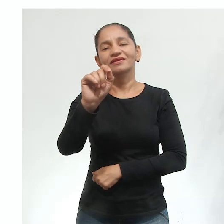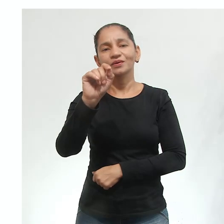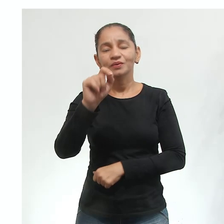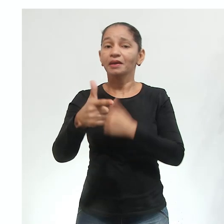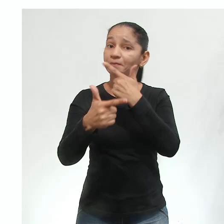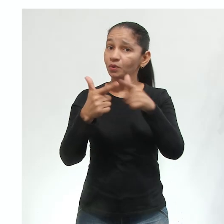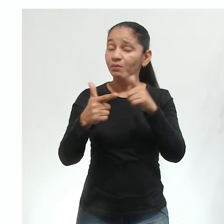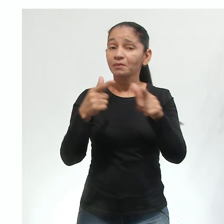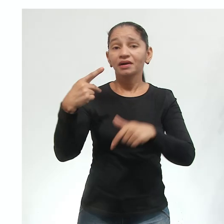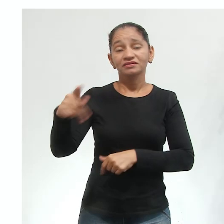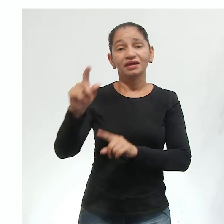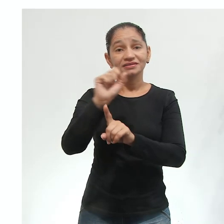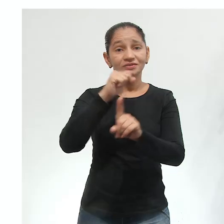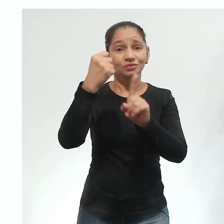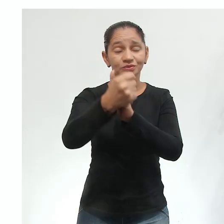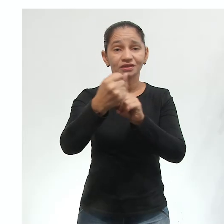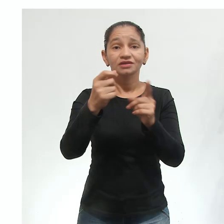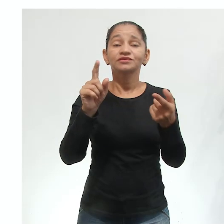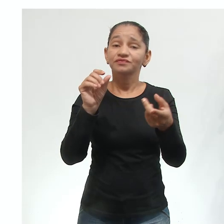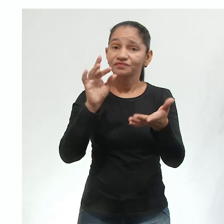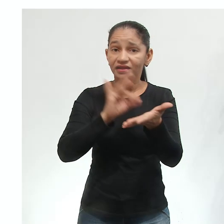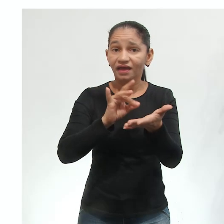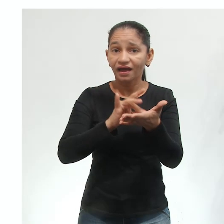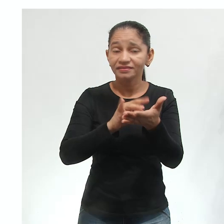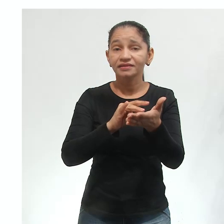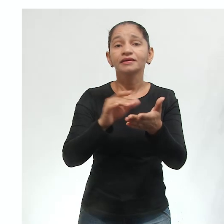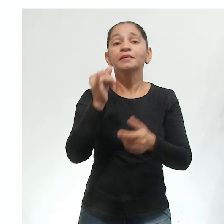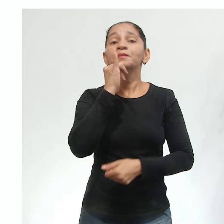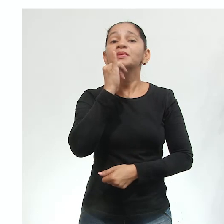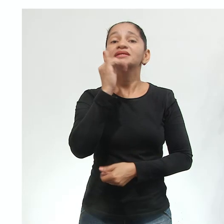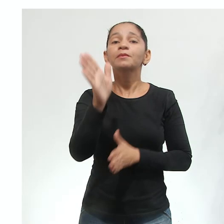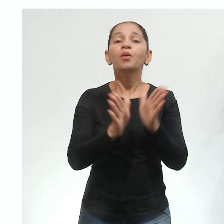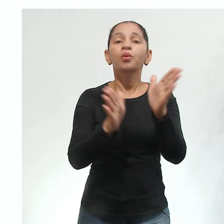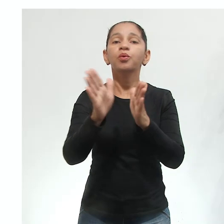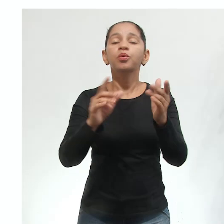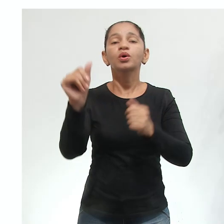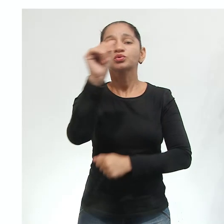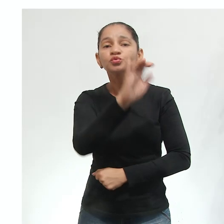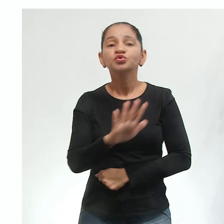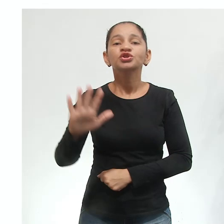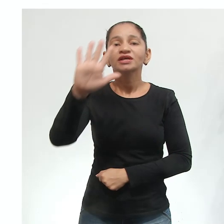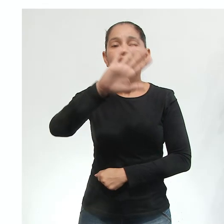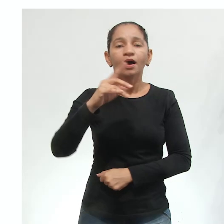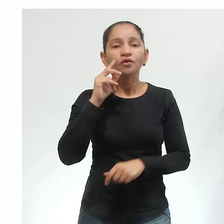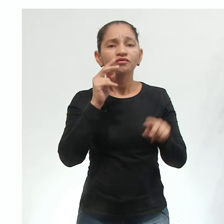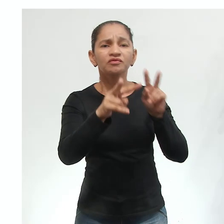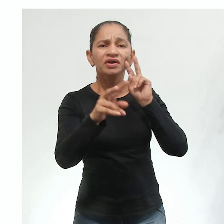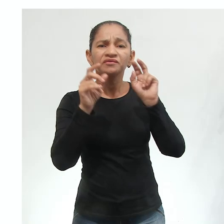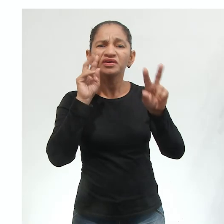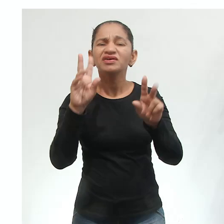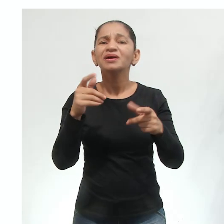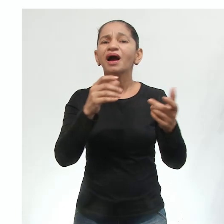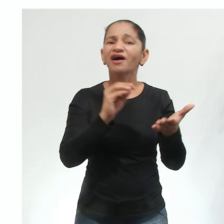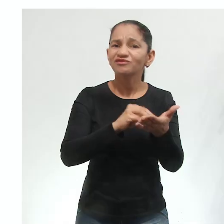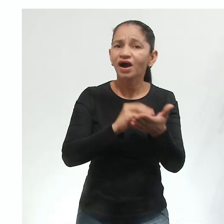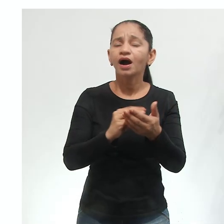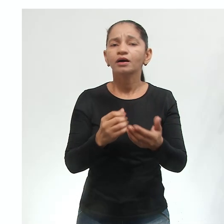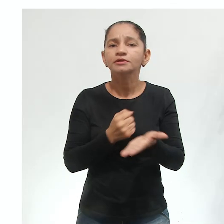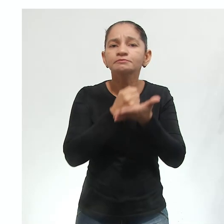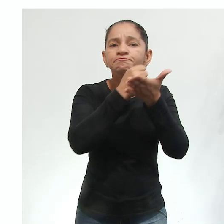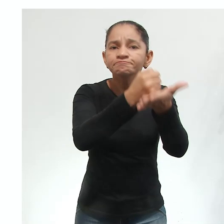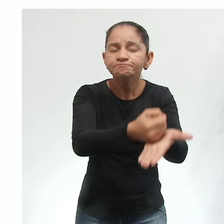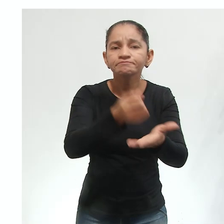cotidiano e problemáticas sociais, uma acessibilidade universal, atender às diferentes necessidades dos alunos com